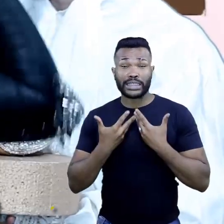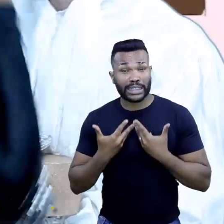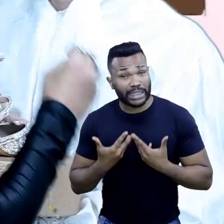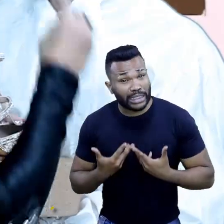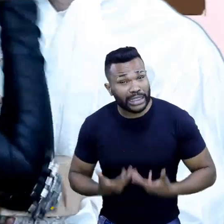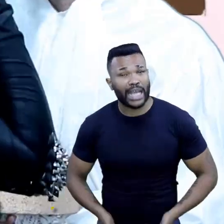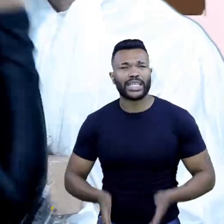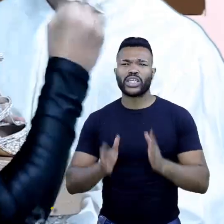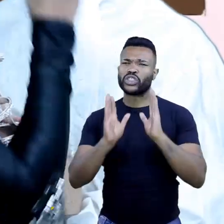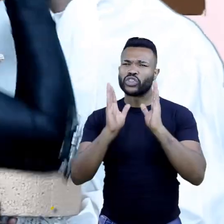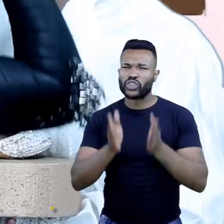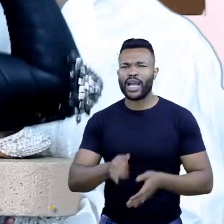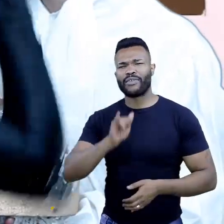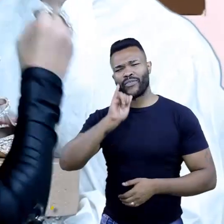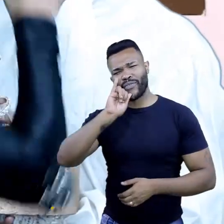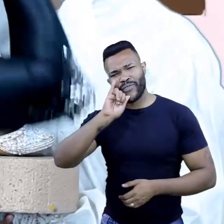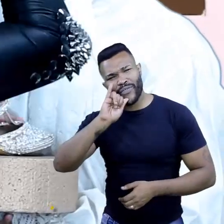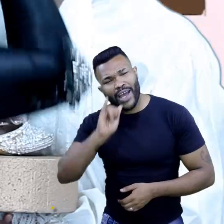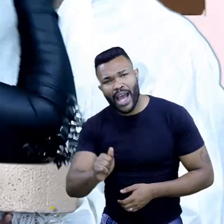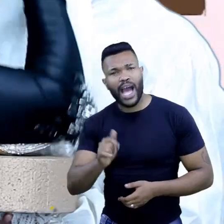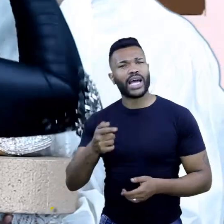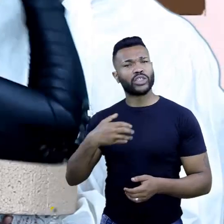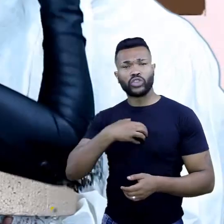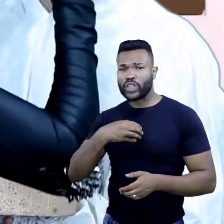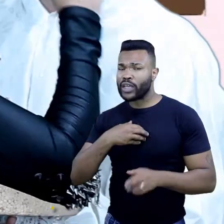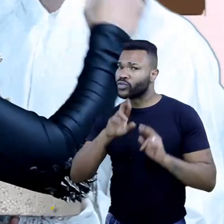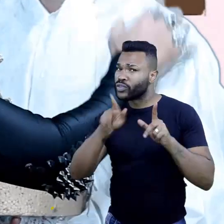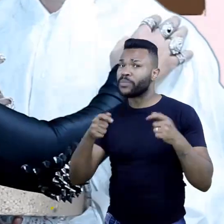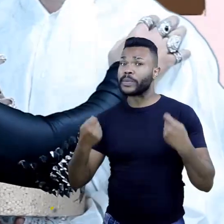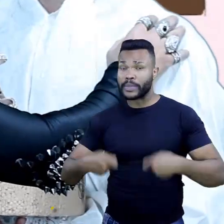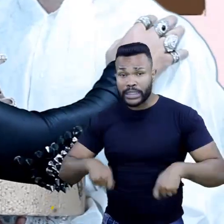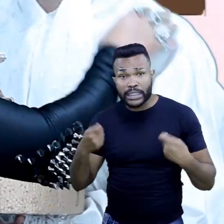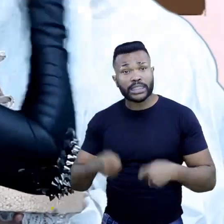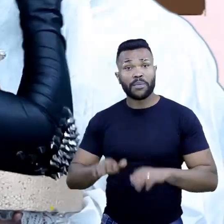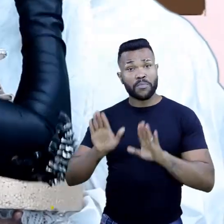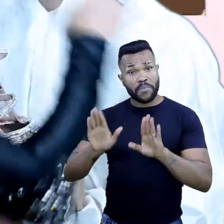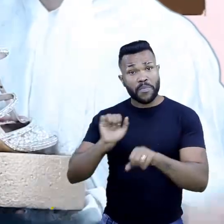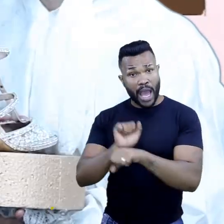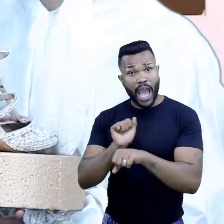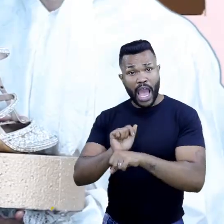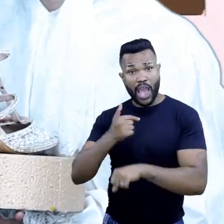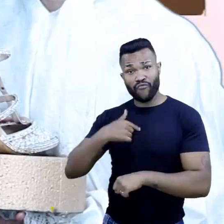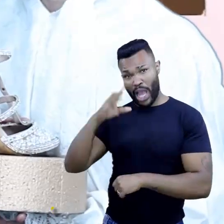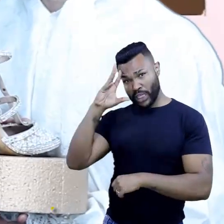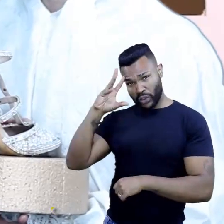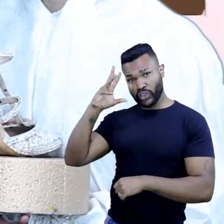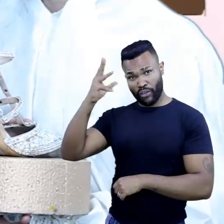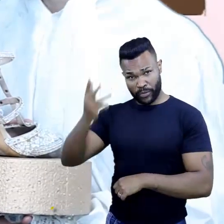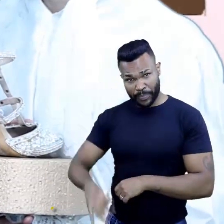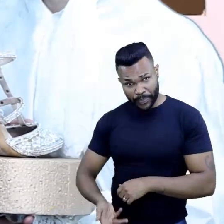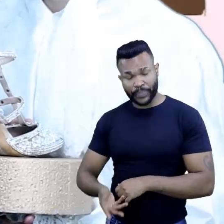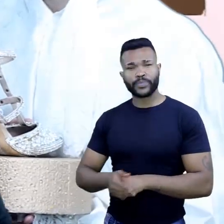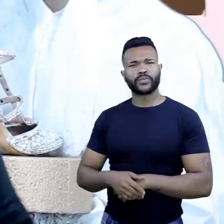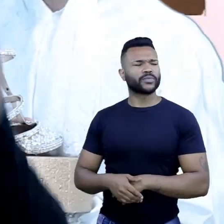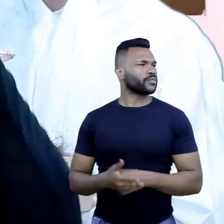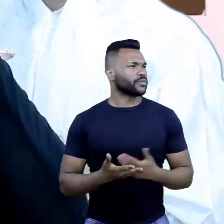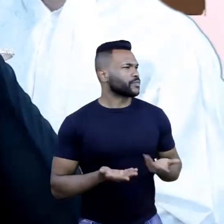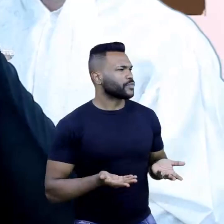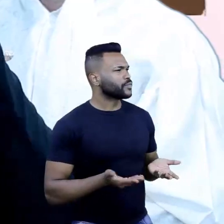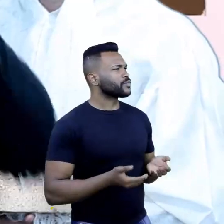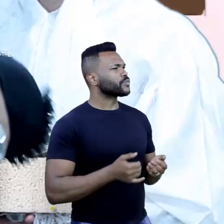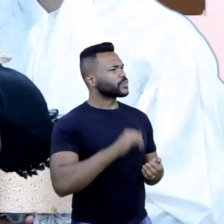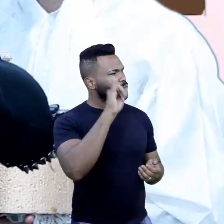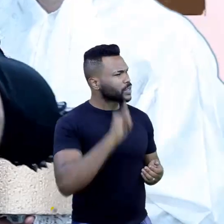Alteza, estou cansada de falar pra você não agir desta maneira. Peraí, eu vou resolver isso.